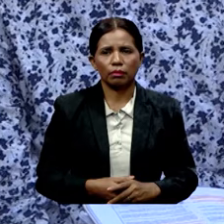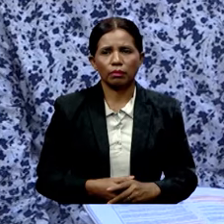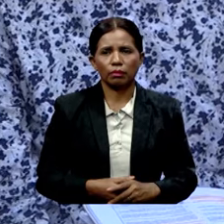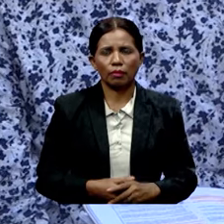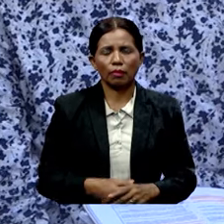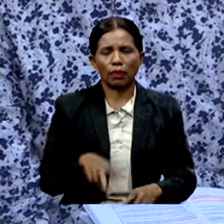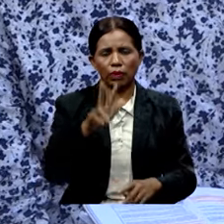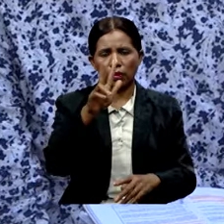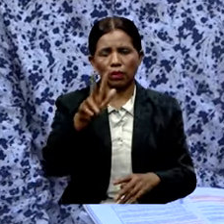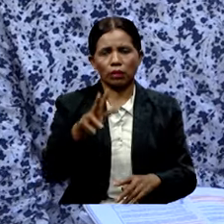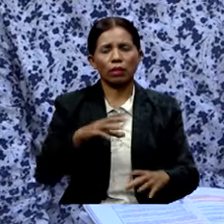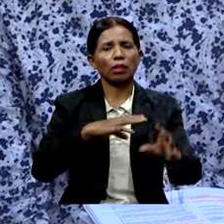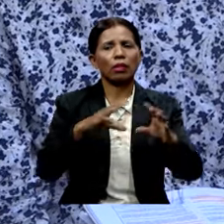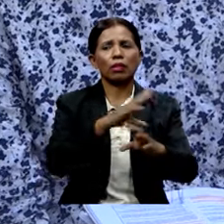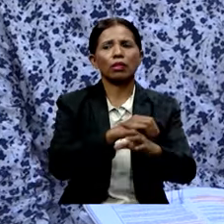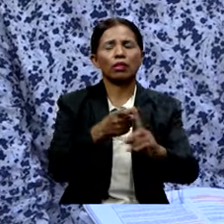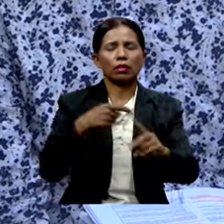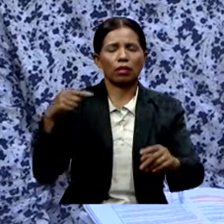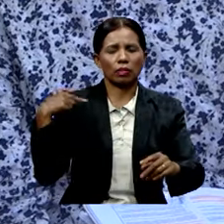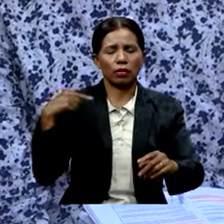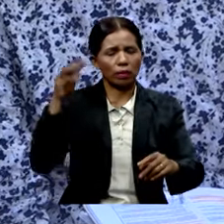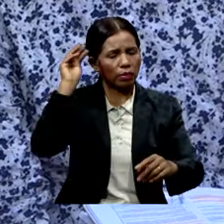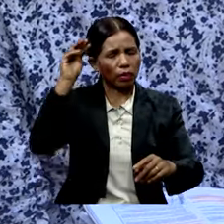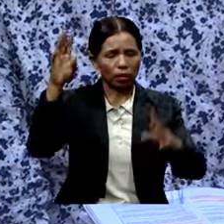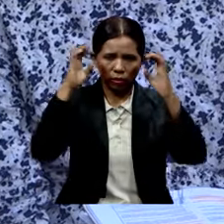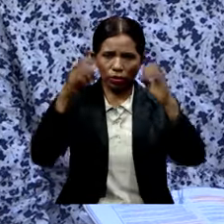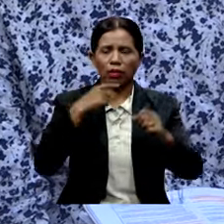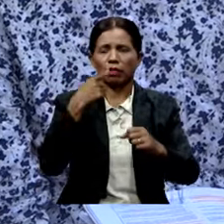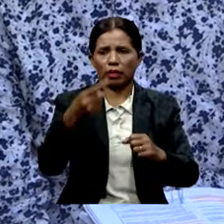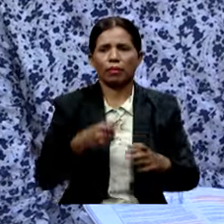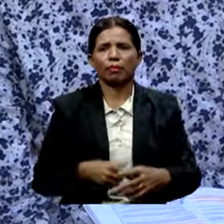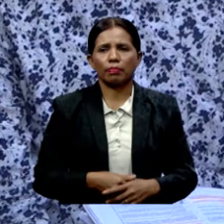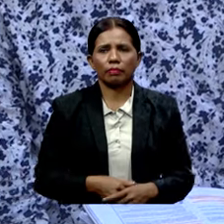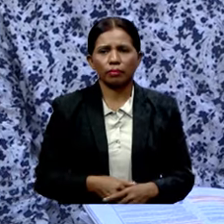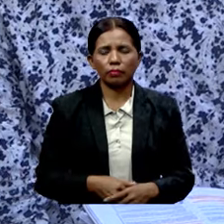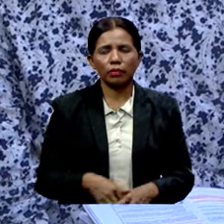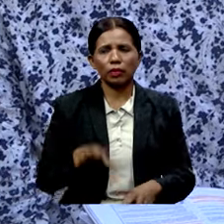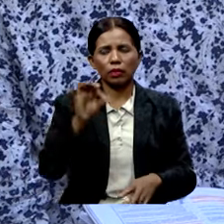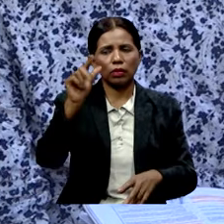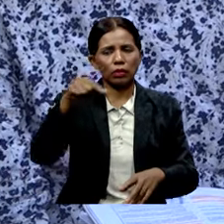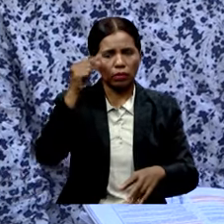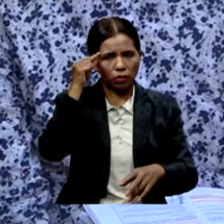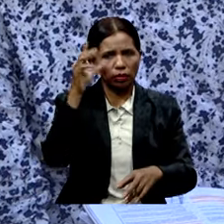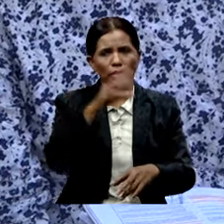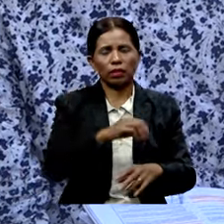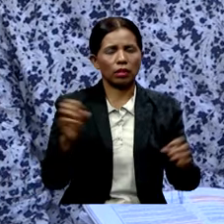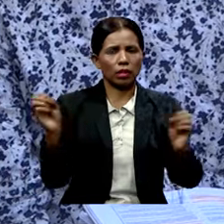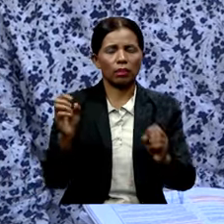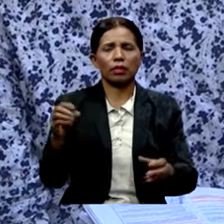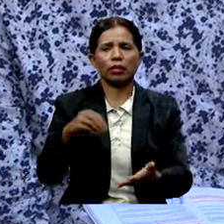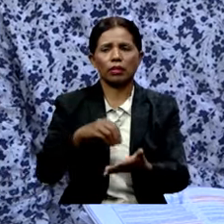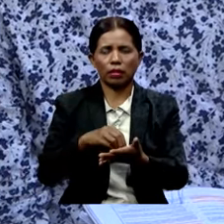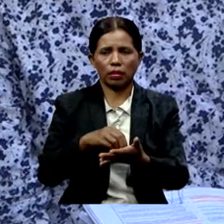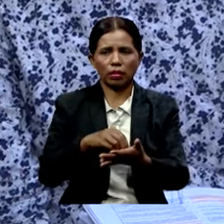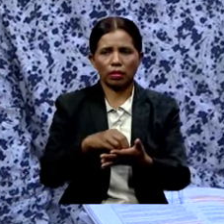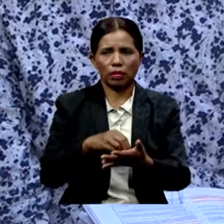tolu ia comunicado imprensa o gabinete ministro da educação mosatete em katak nuno governo constitucional sei la vela ingressos